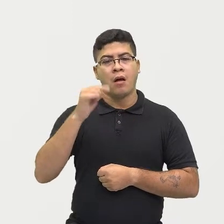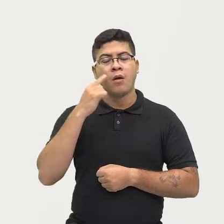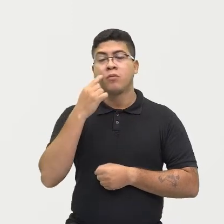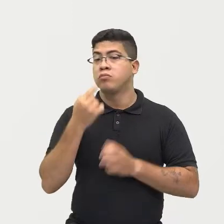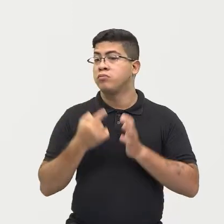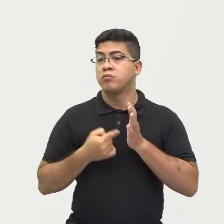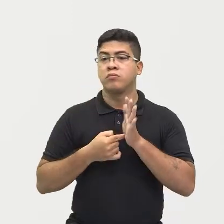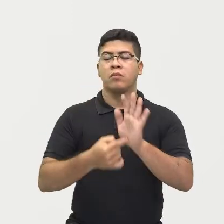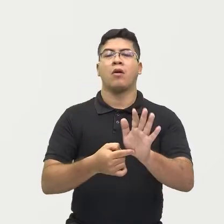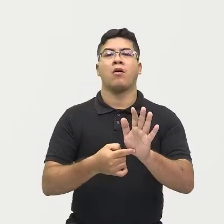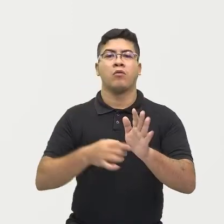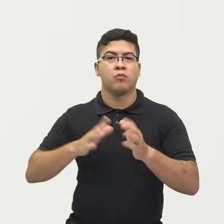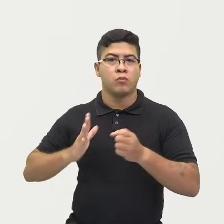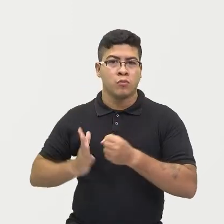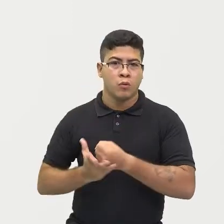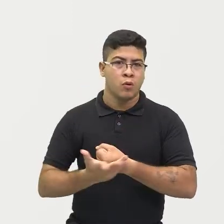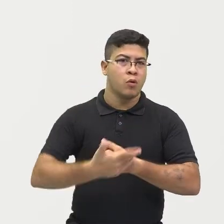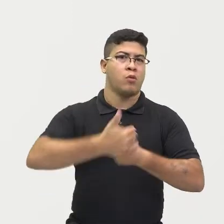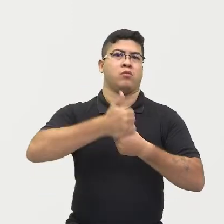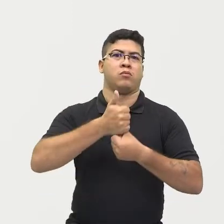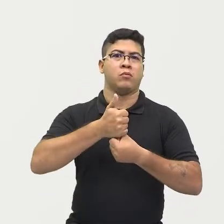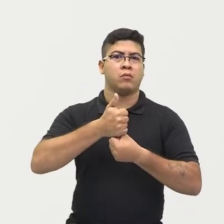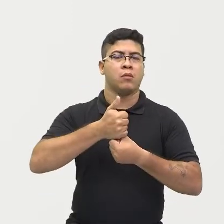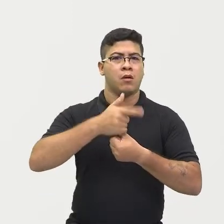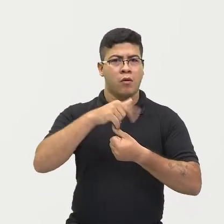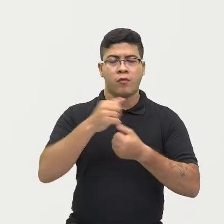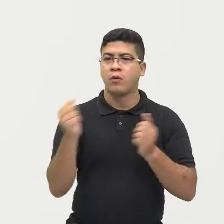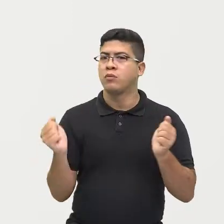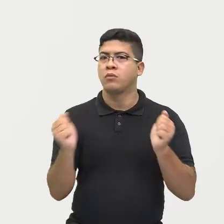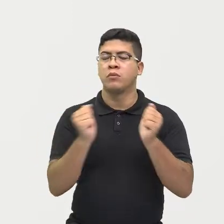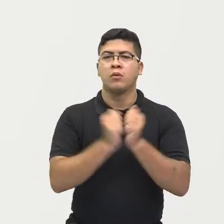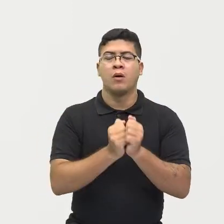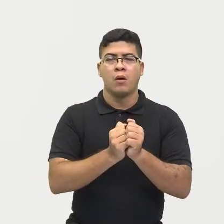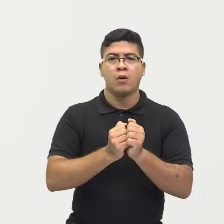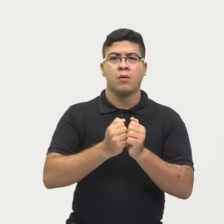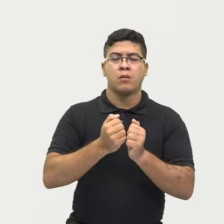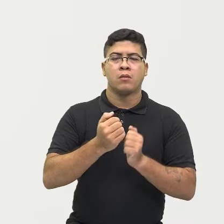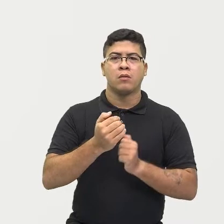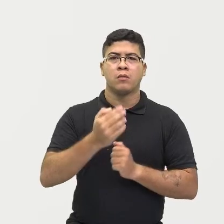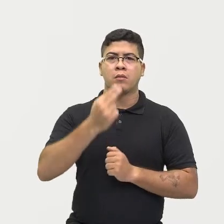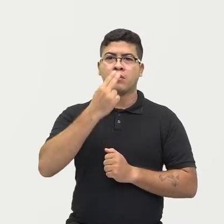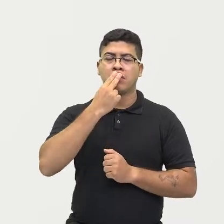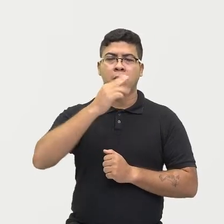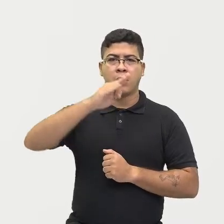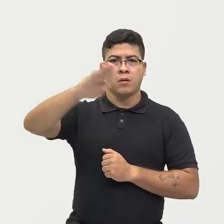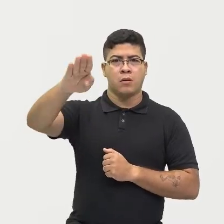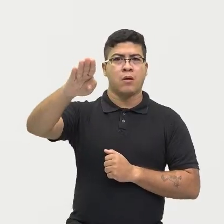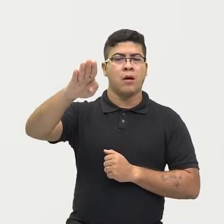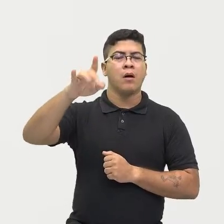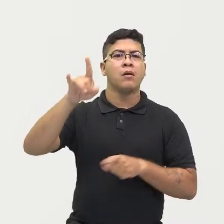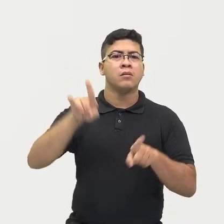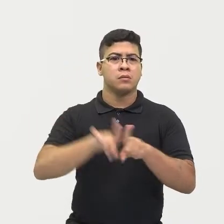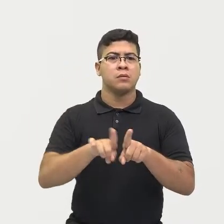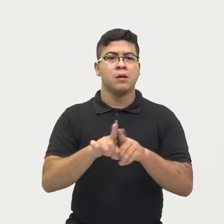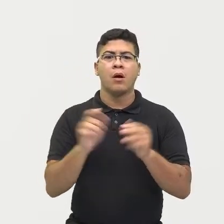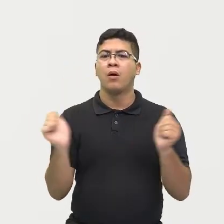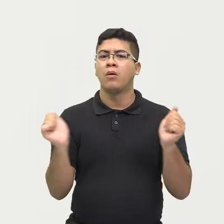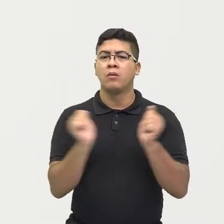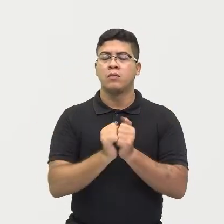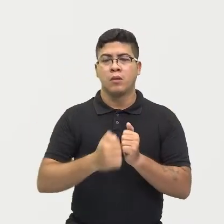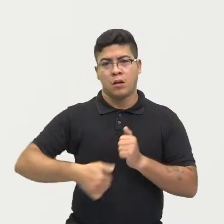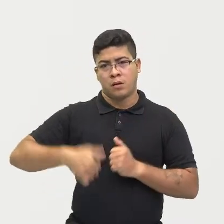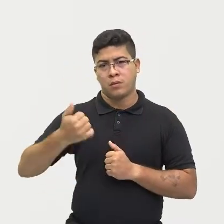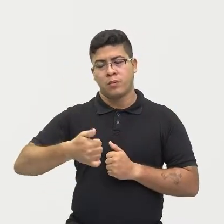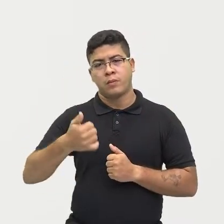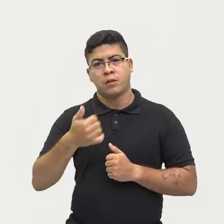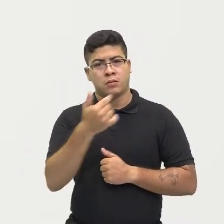vão se juntar ali com Mussolini e tudo mais, ali na Primeira Guerra, Segunda Guerra Mundial. Então, por causa da aliança que